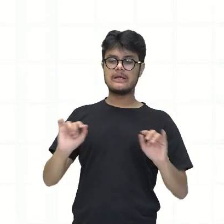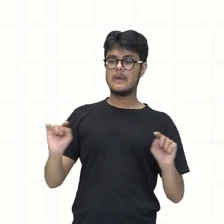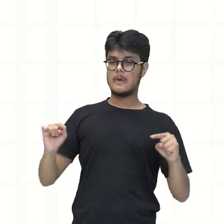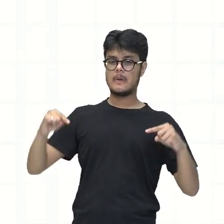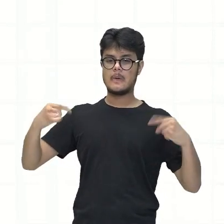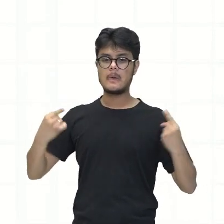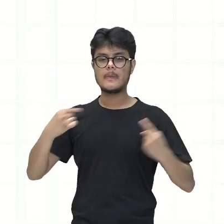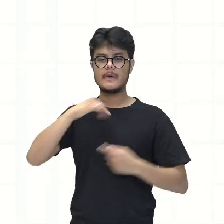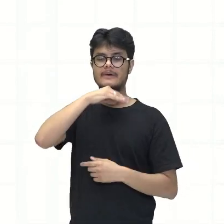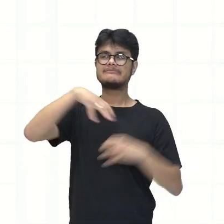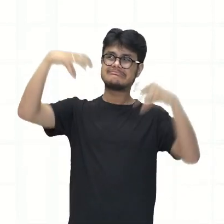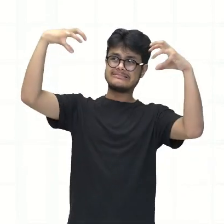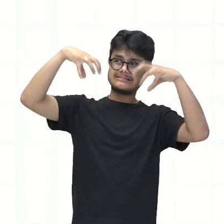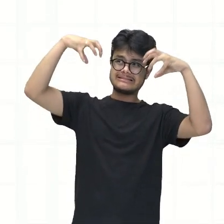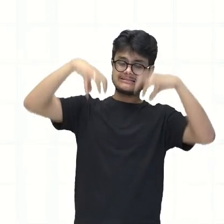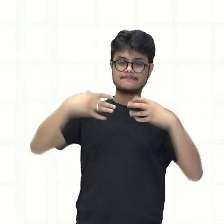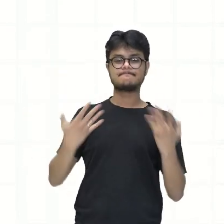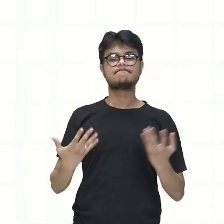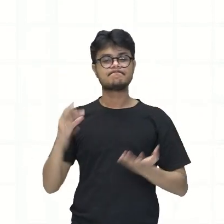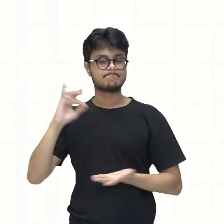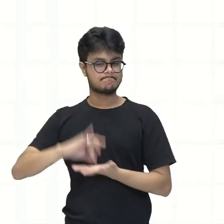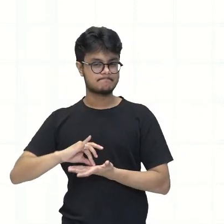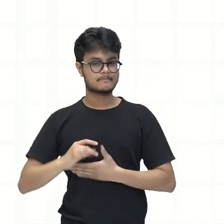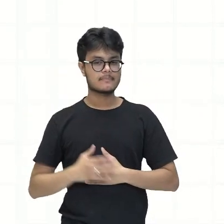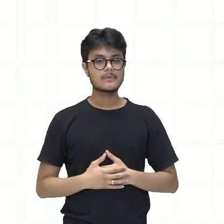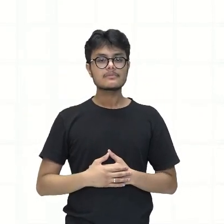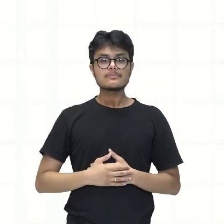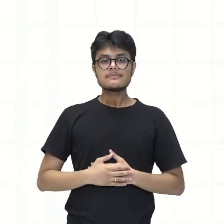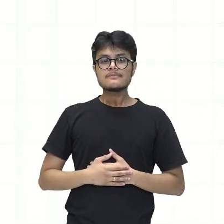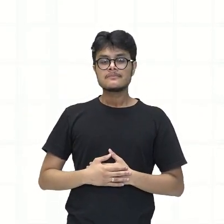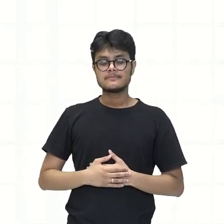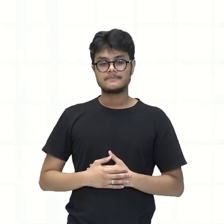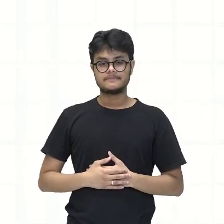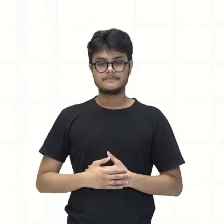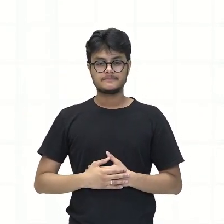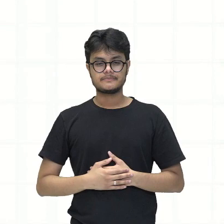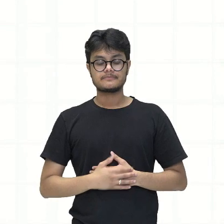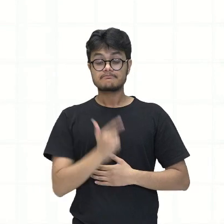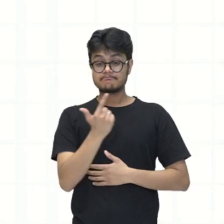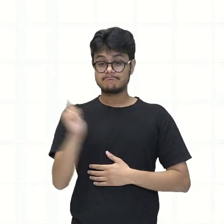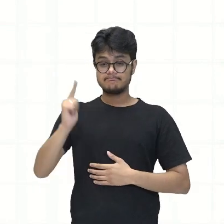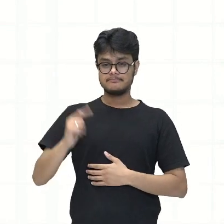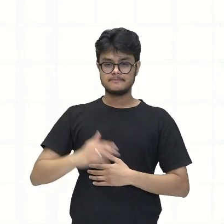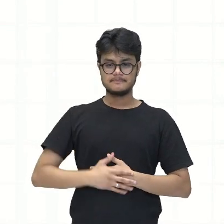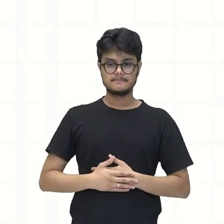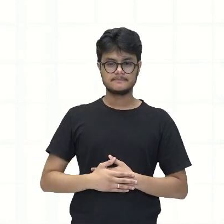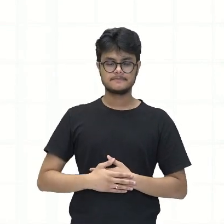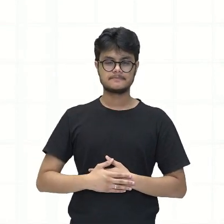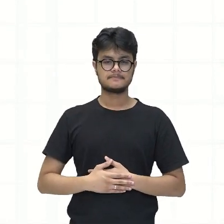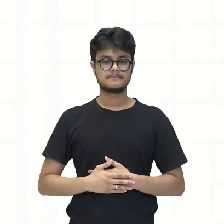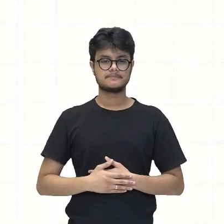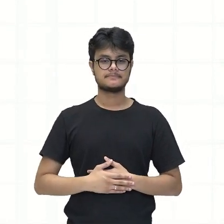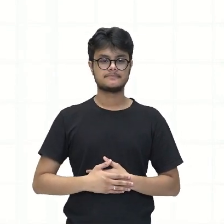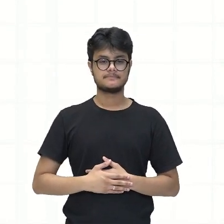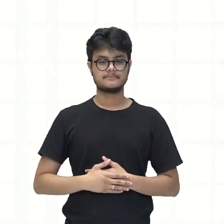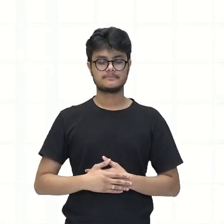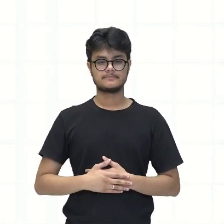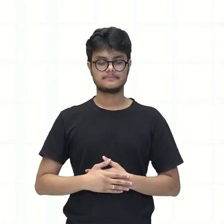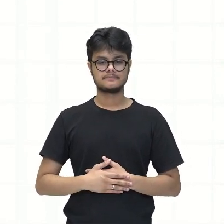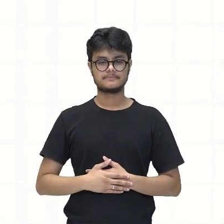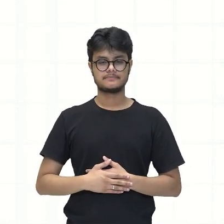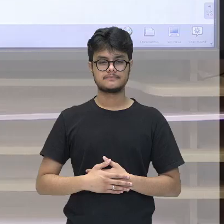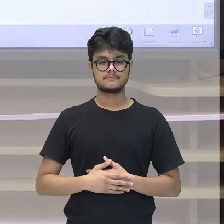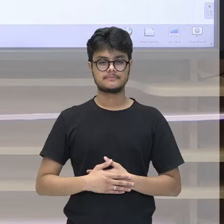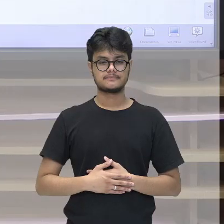por ser ácido, ele prejudica aí todo o ambiente. E outra questão muito importante, né, da queima dos